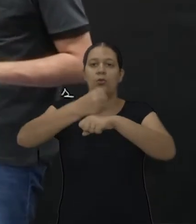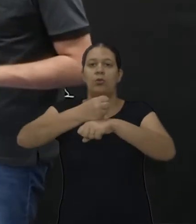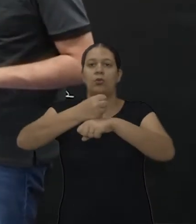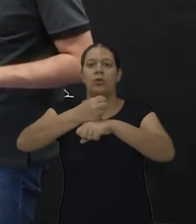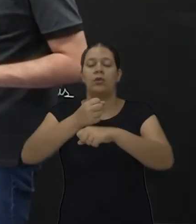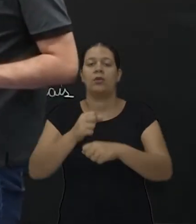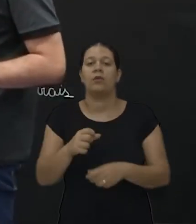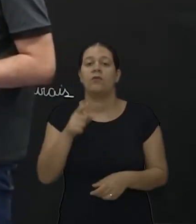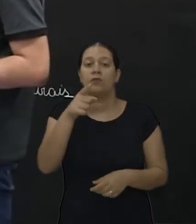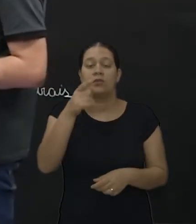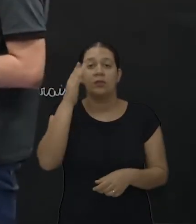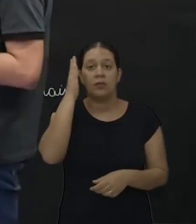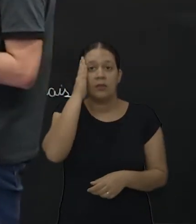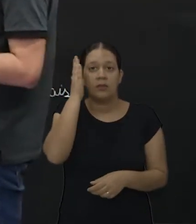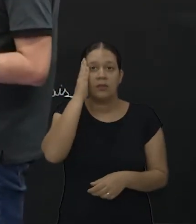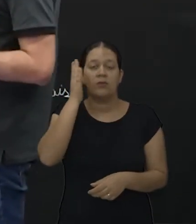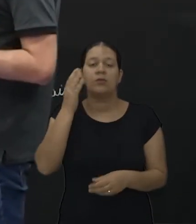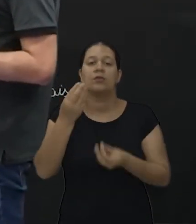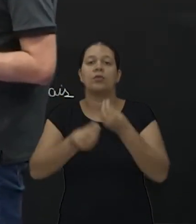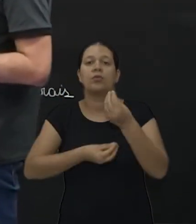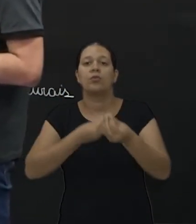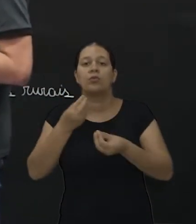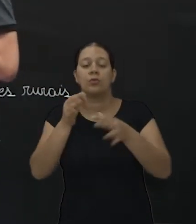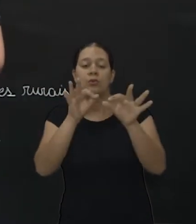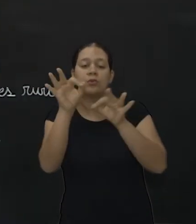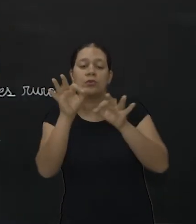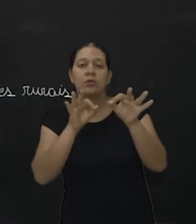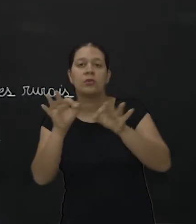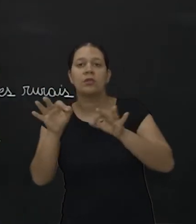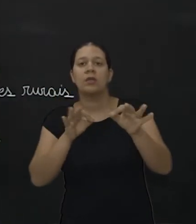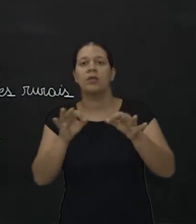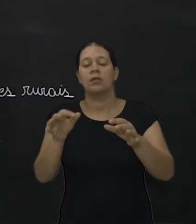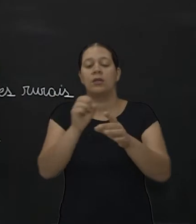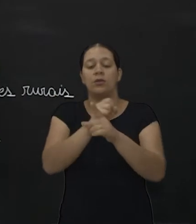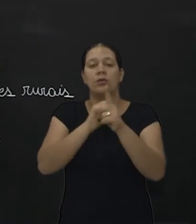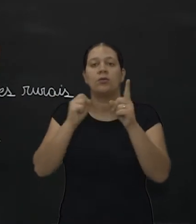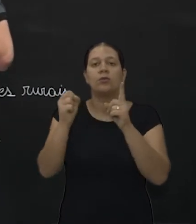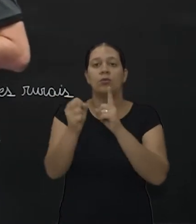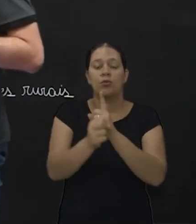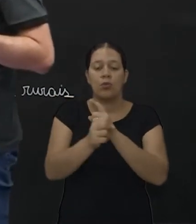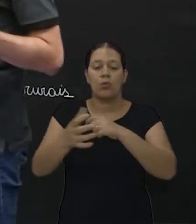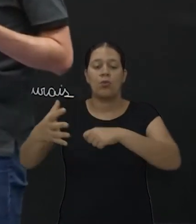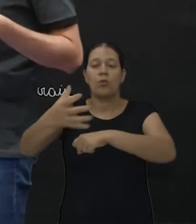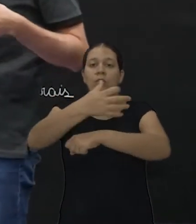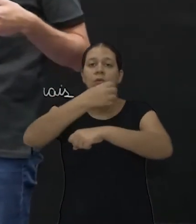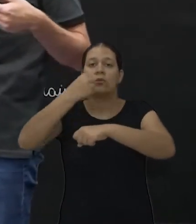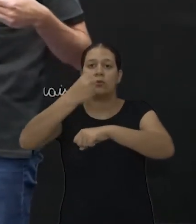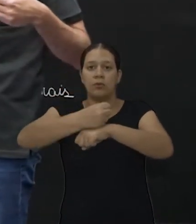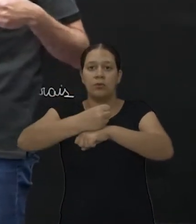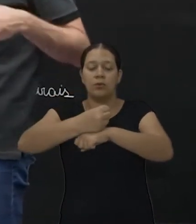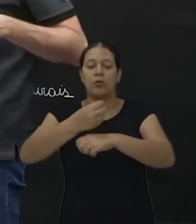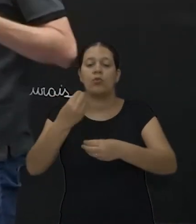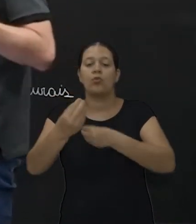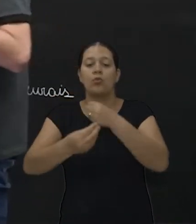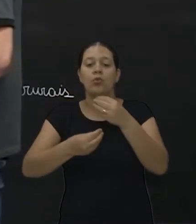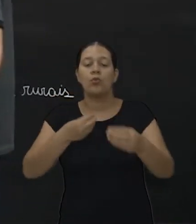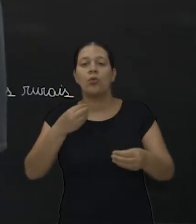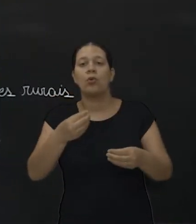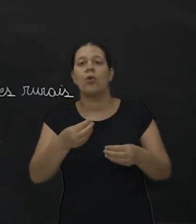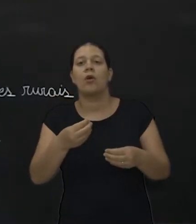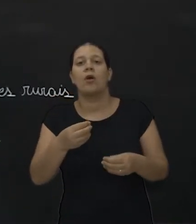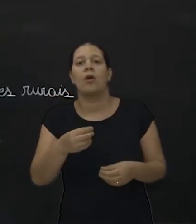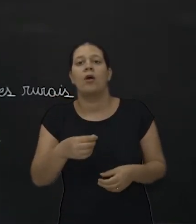então você já entendeu como é que se organizava mais ou menos essa sociedade colonial e como é que a coroa portuguesa